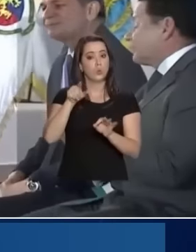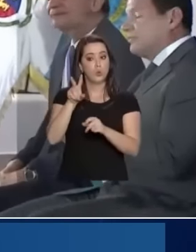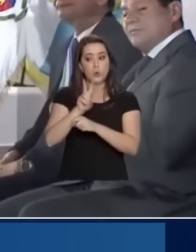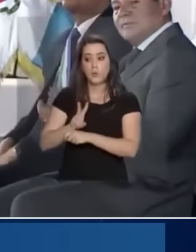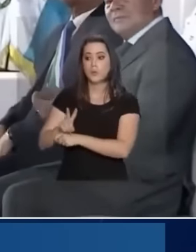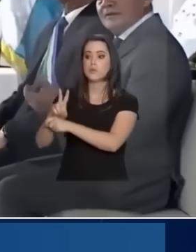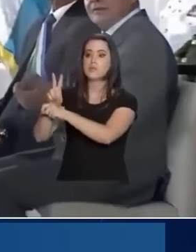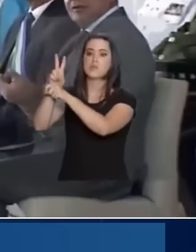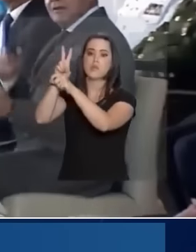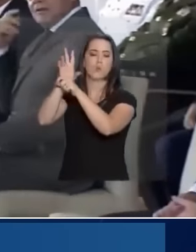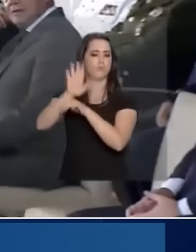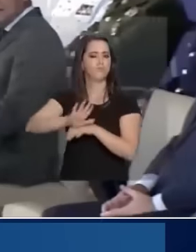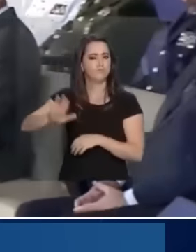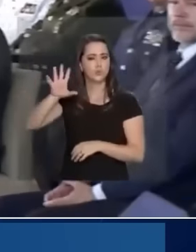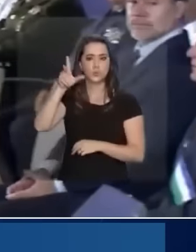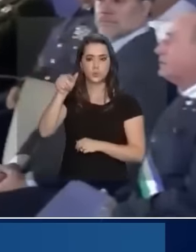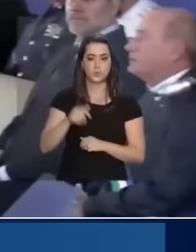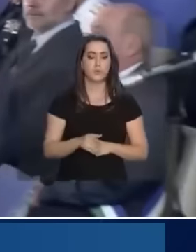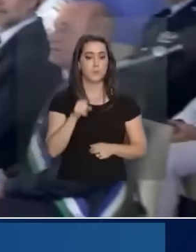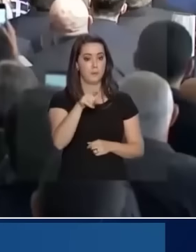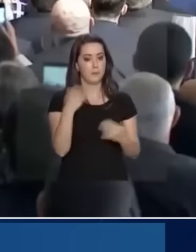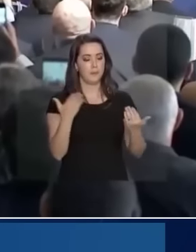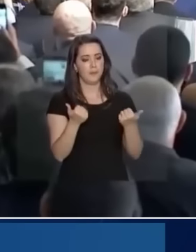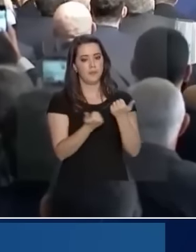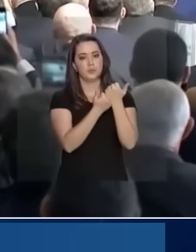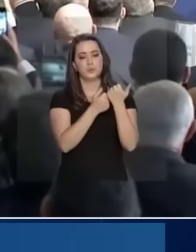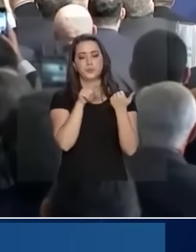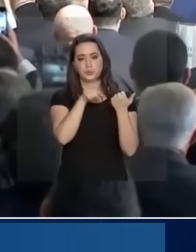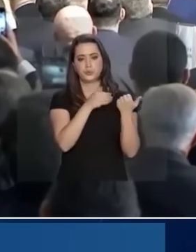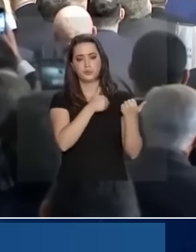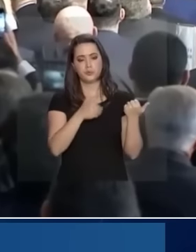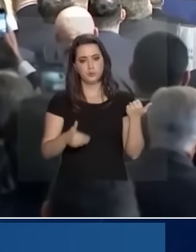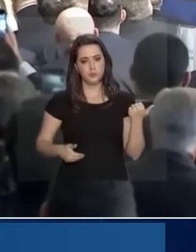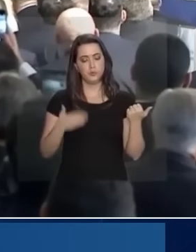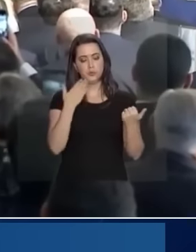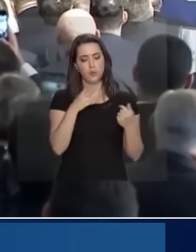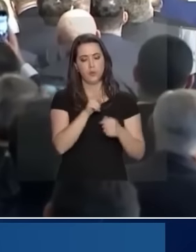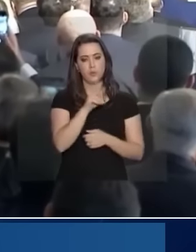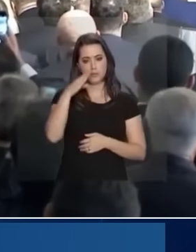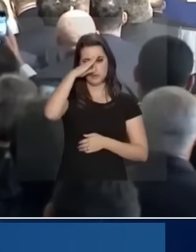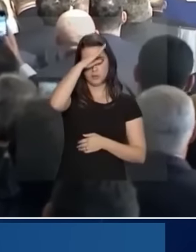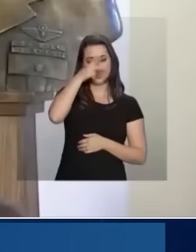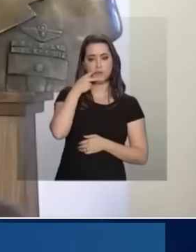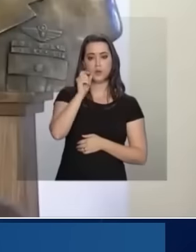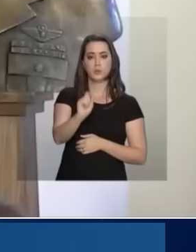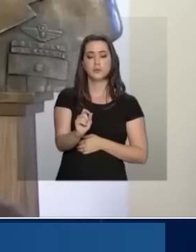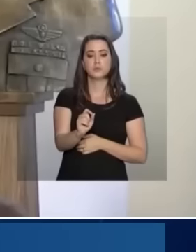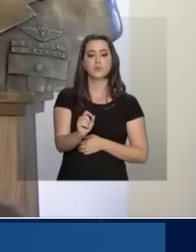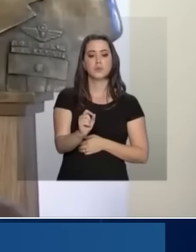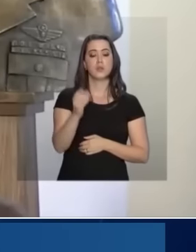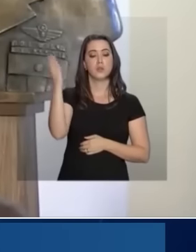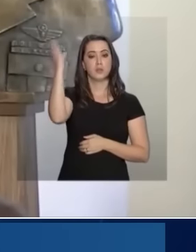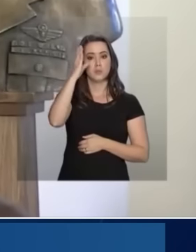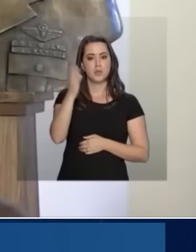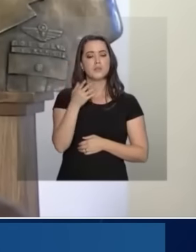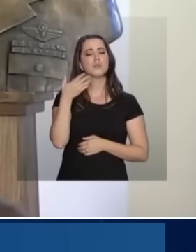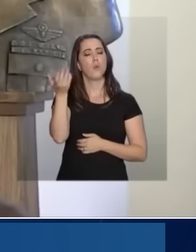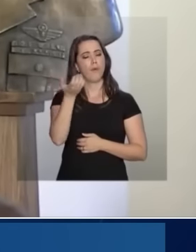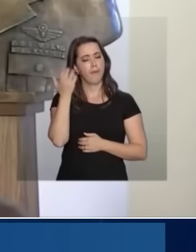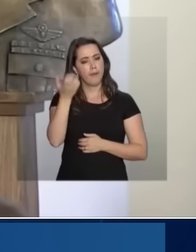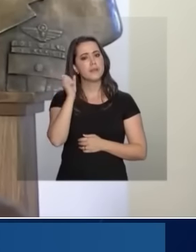anos né agora Óbvio tudo isso vai eh ser submetido ao devido processo legal ou seja a